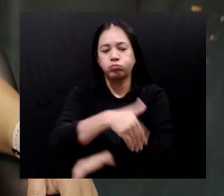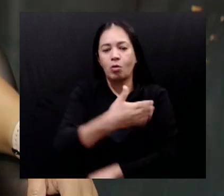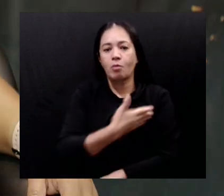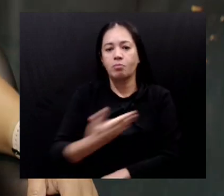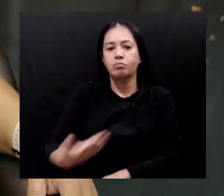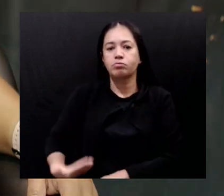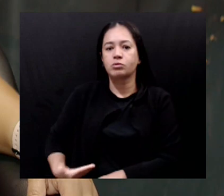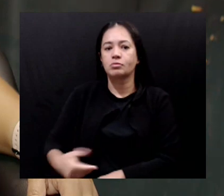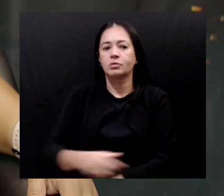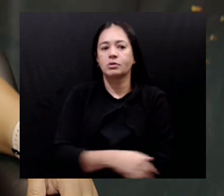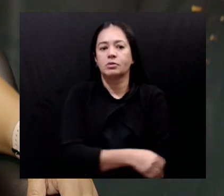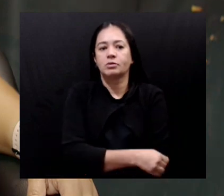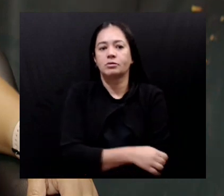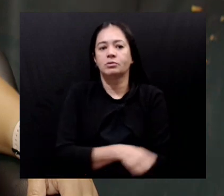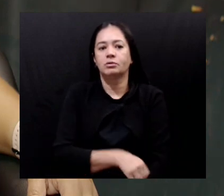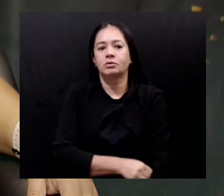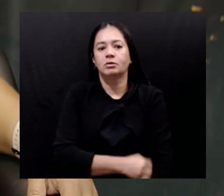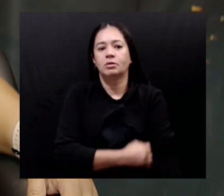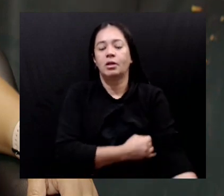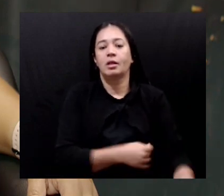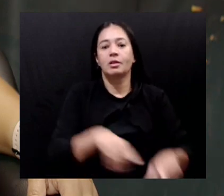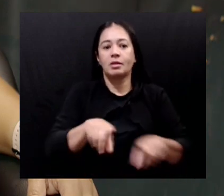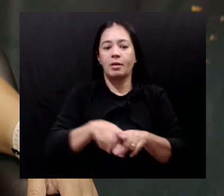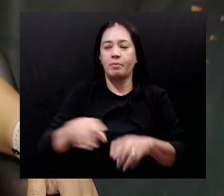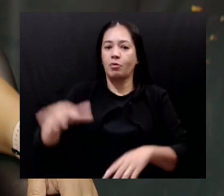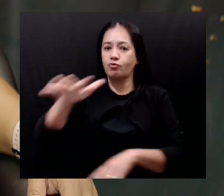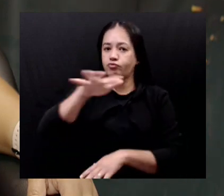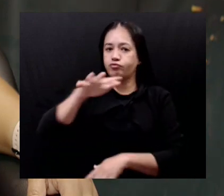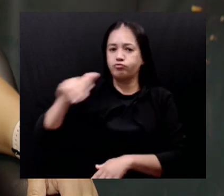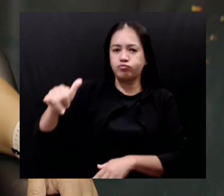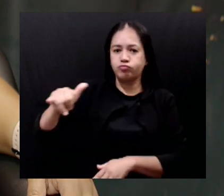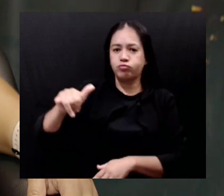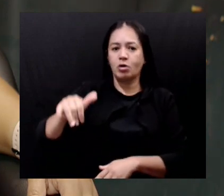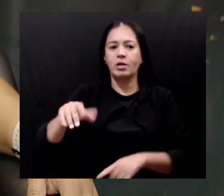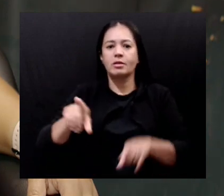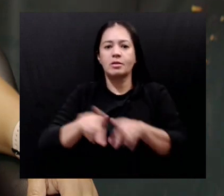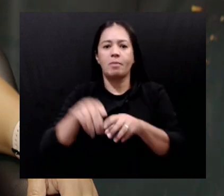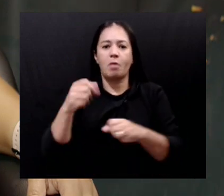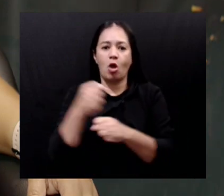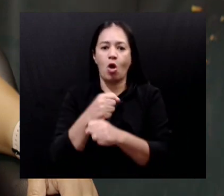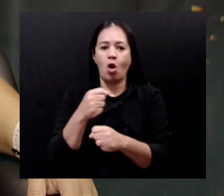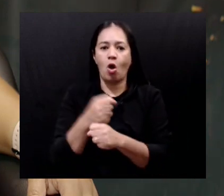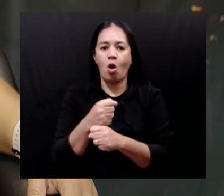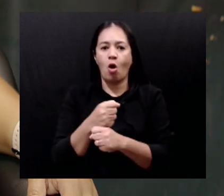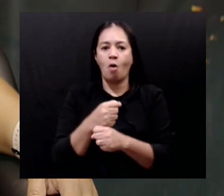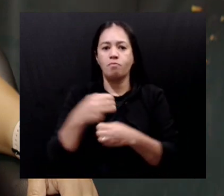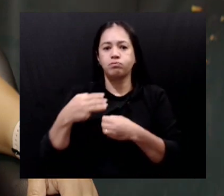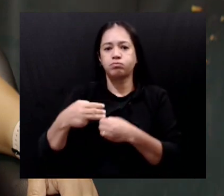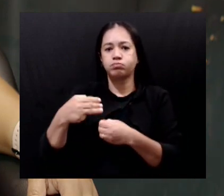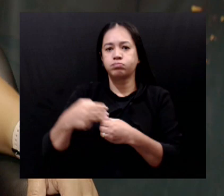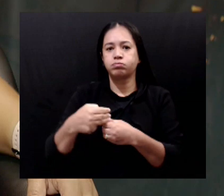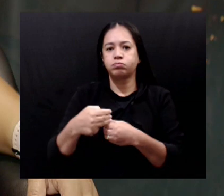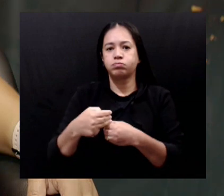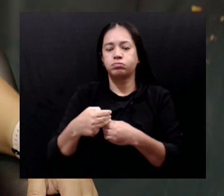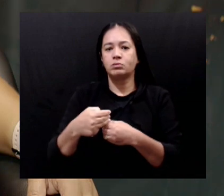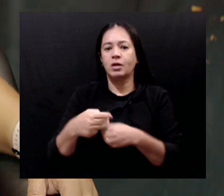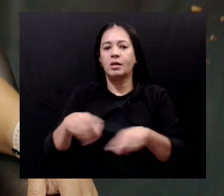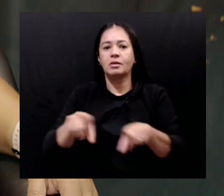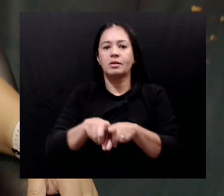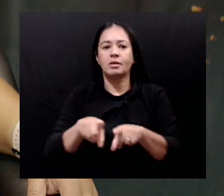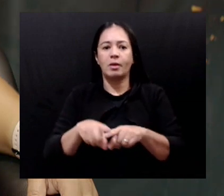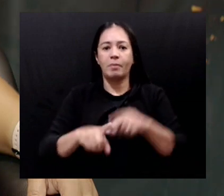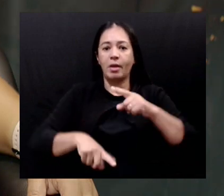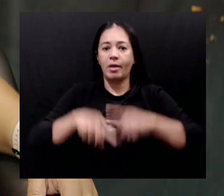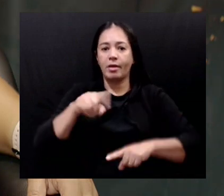o subsolo e o espaço aéreo, além de obras de domínio municipal para implantação e instalação de equipamentos urbanos.